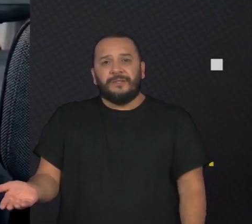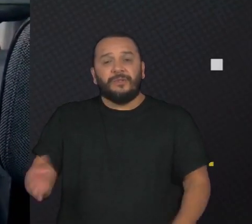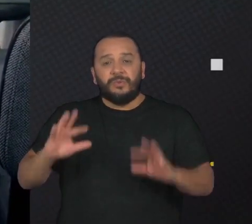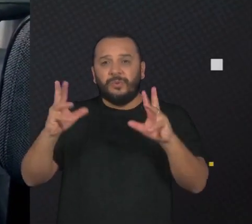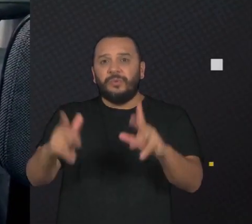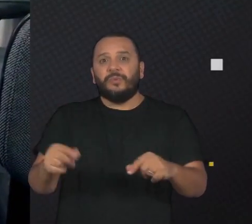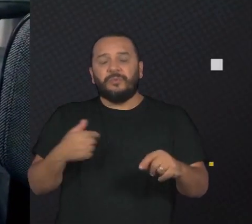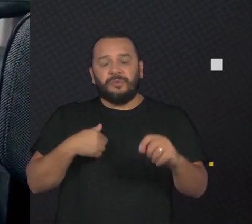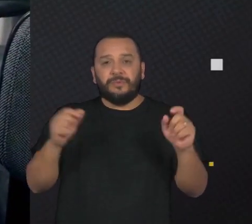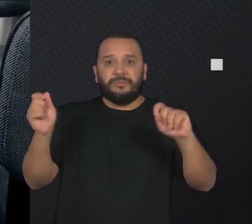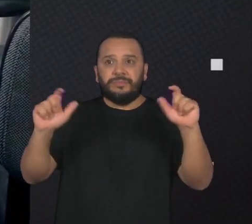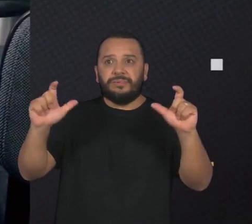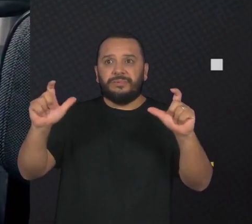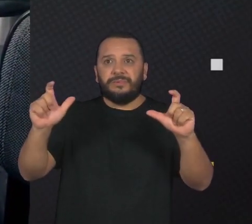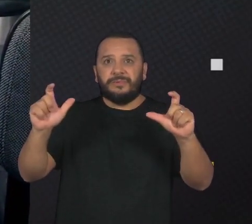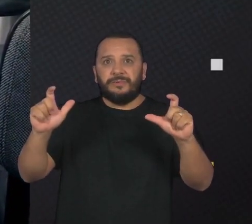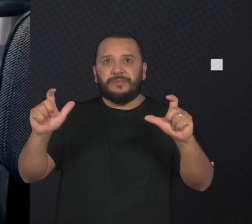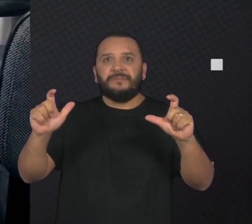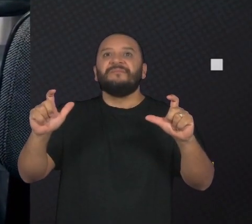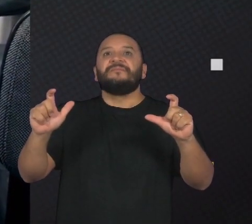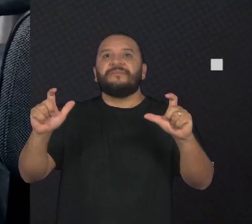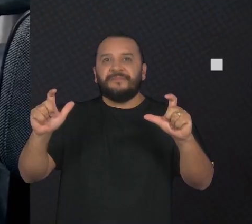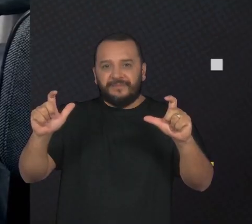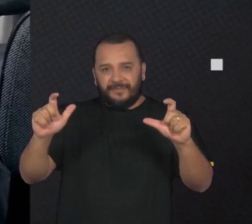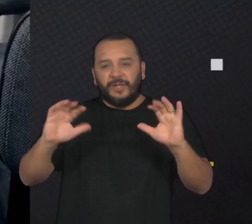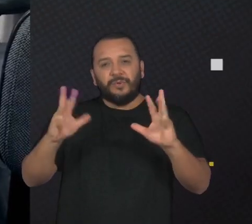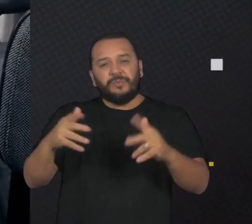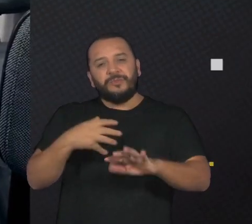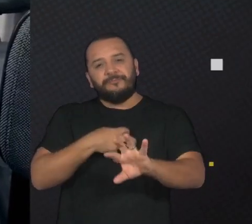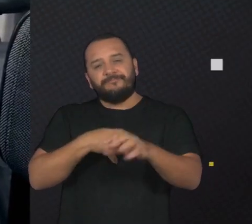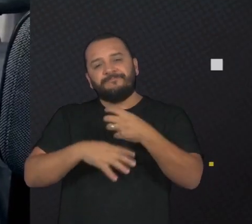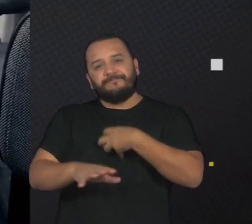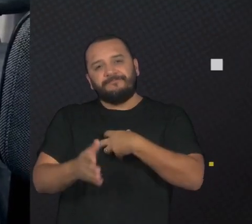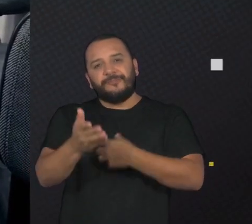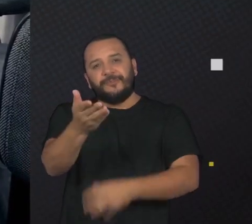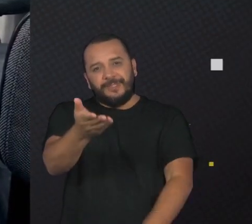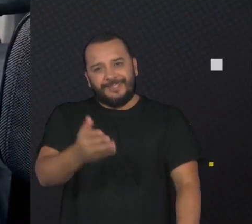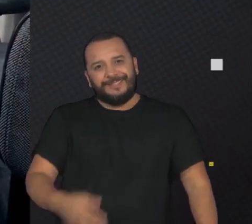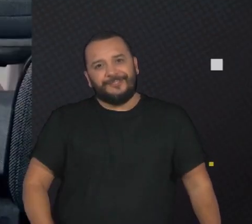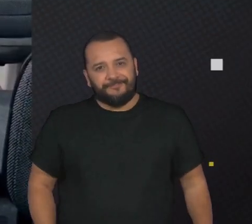estúdio inteiro foi alvo de uma comoção